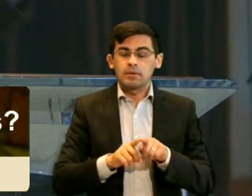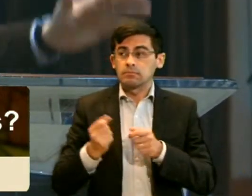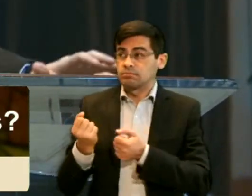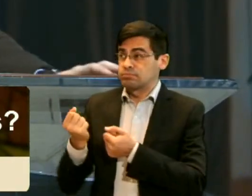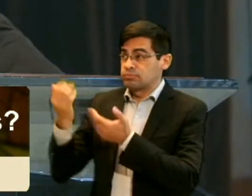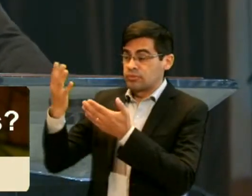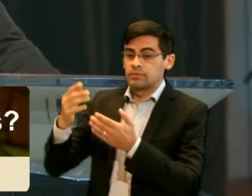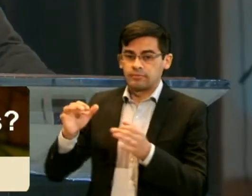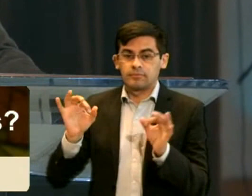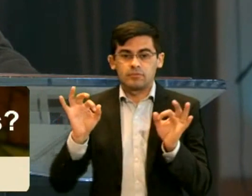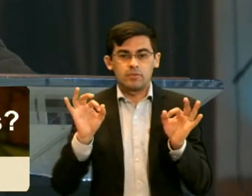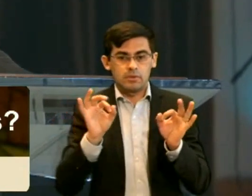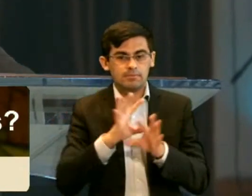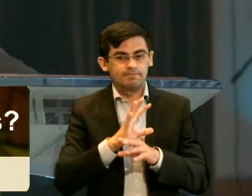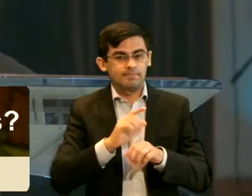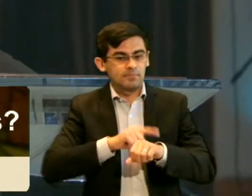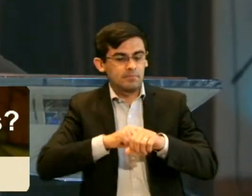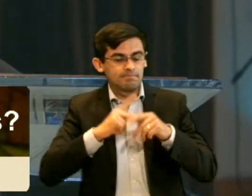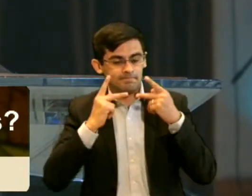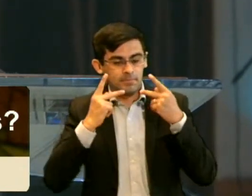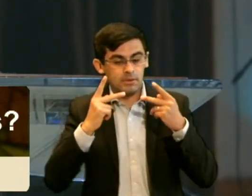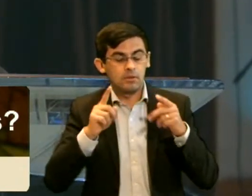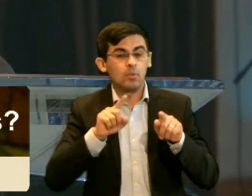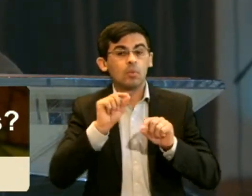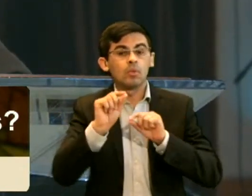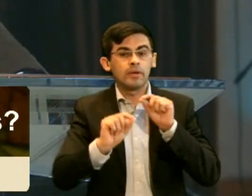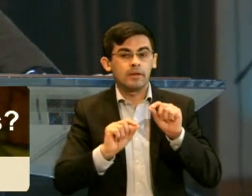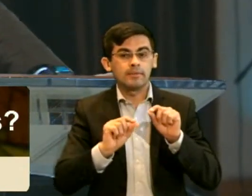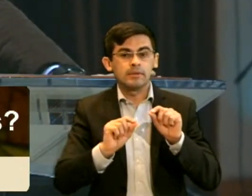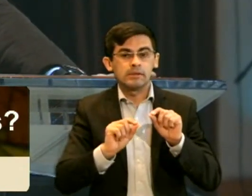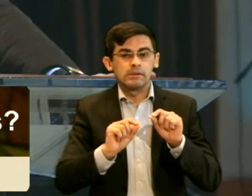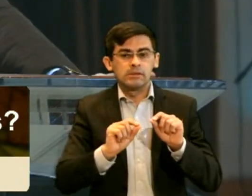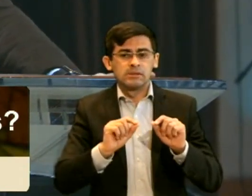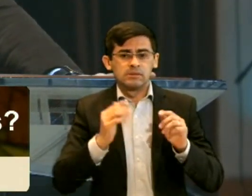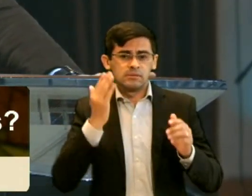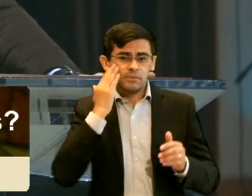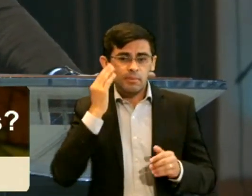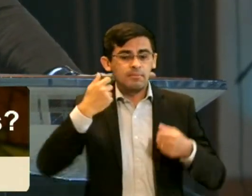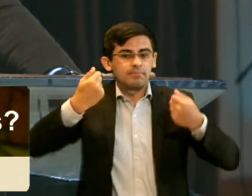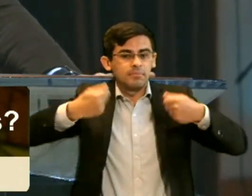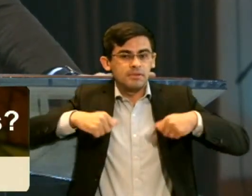eu vou terminar com ela, é a entrega dos problemas.